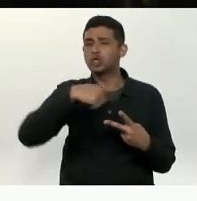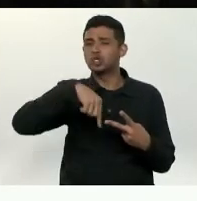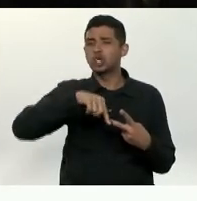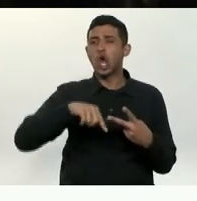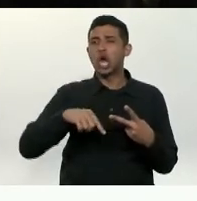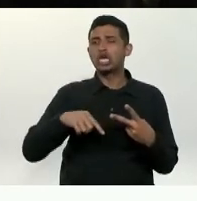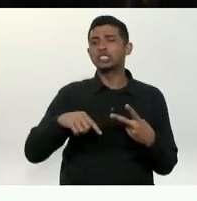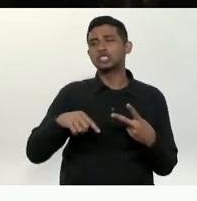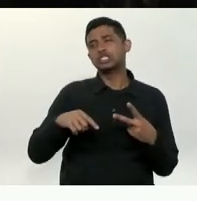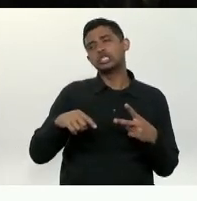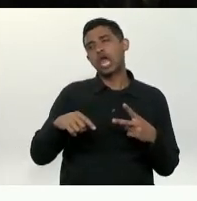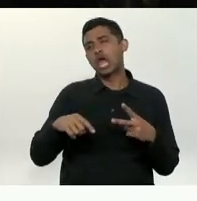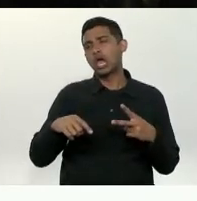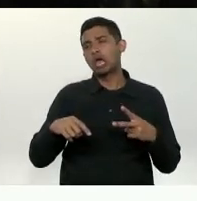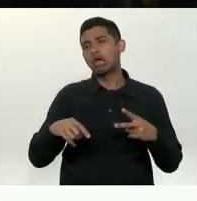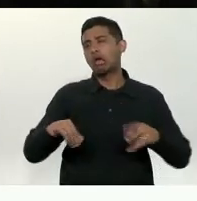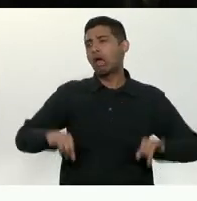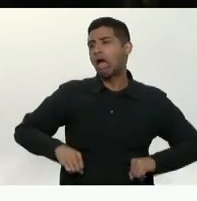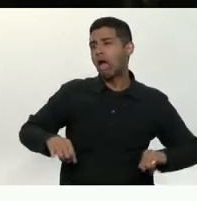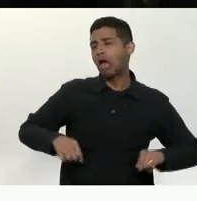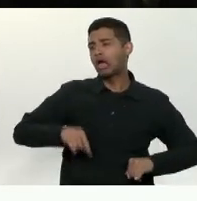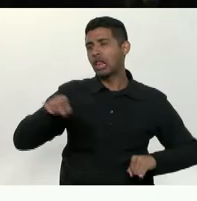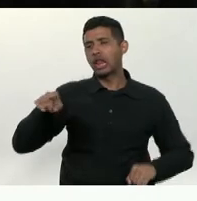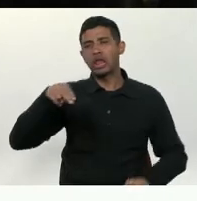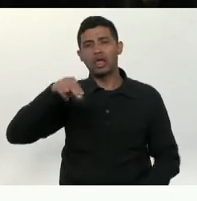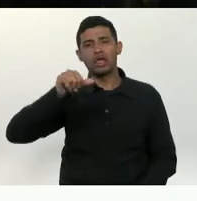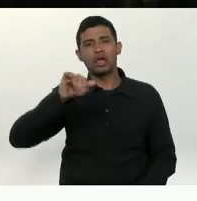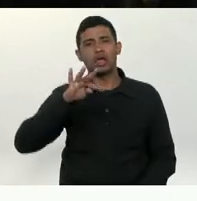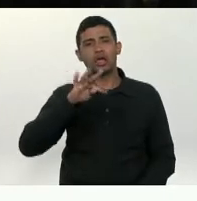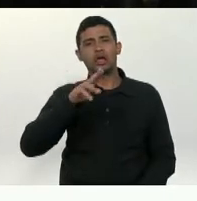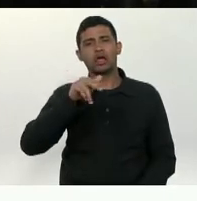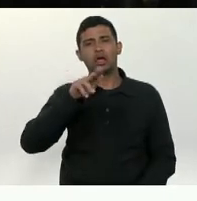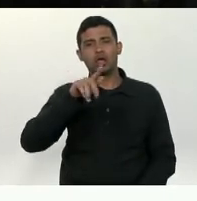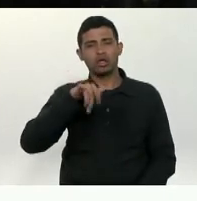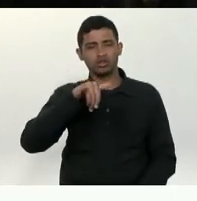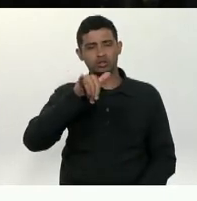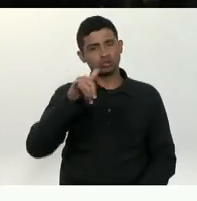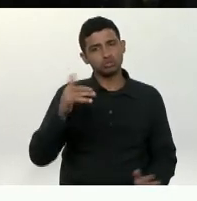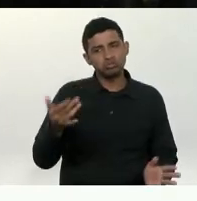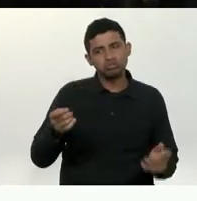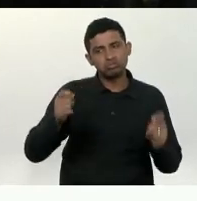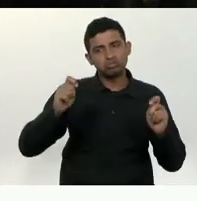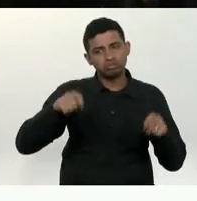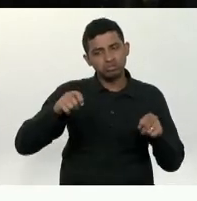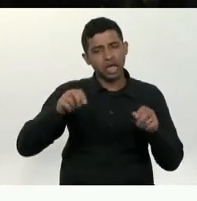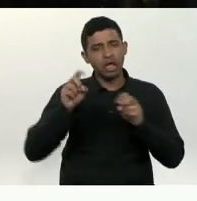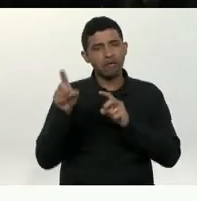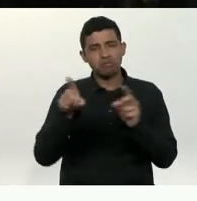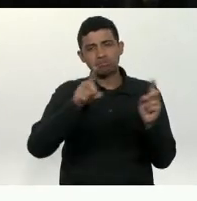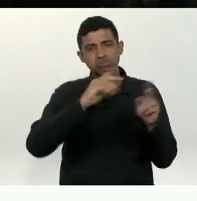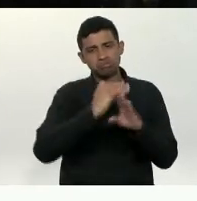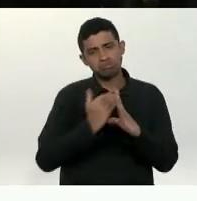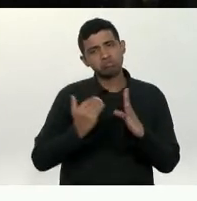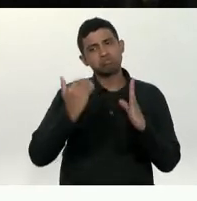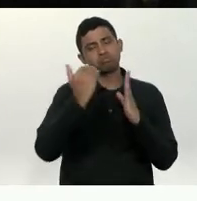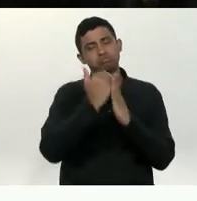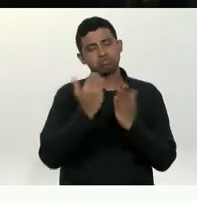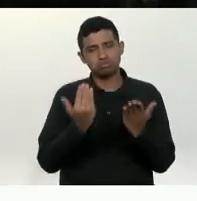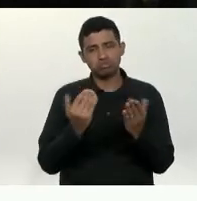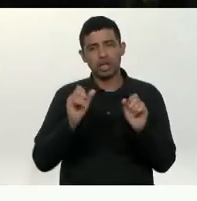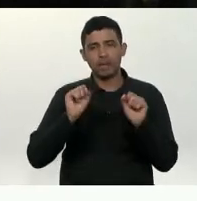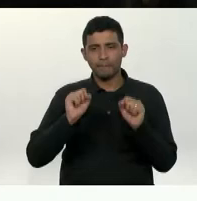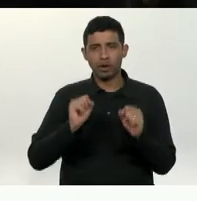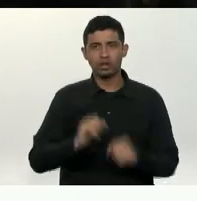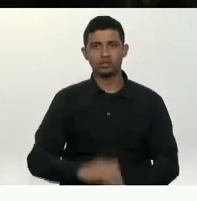Naturgy, haja visto que o mercado pode ser aberto também e você pode ter a possibilidade de numa conta,